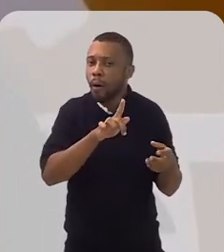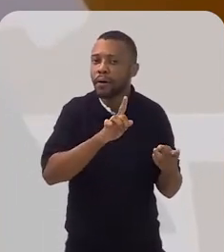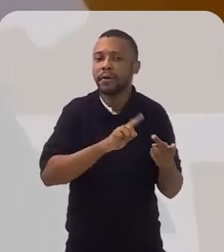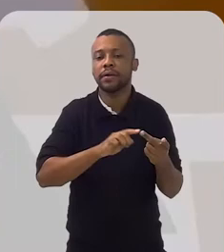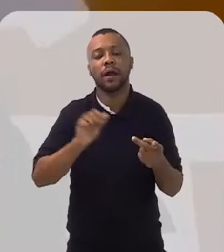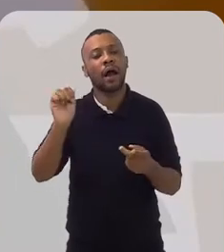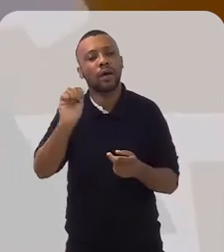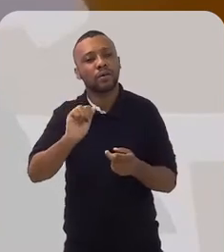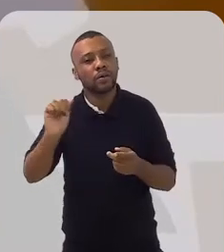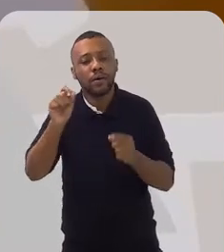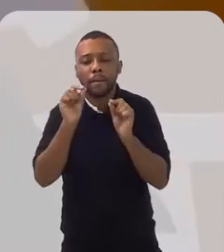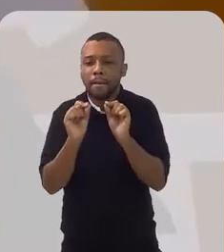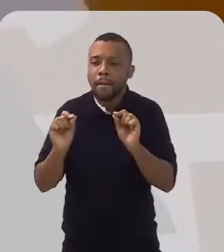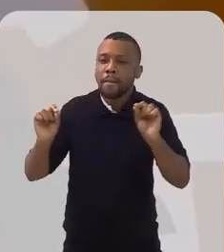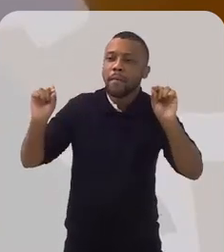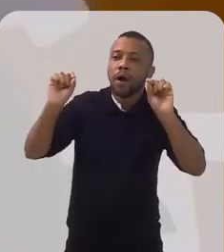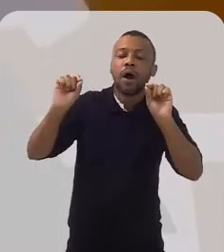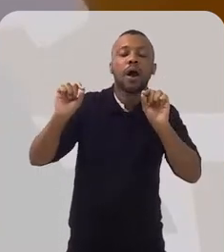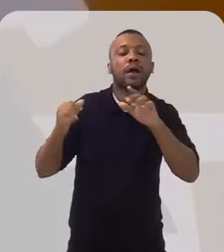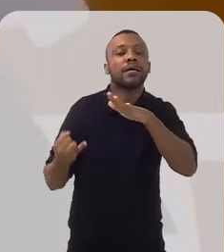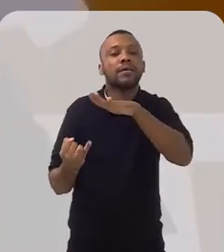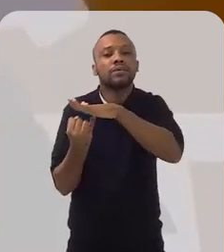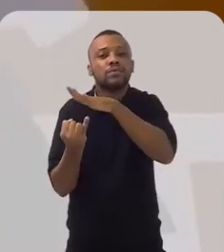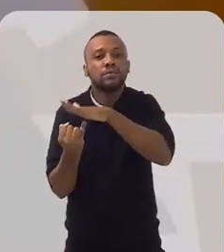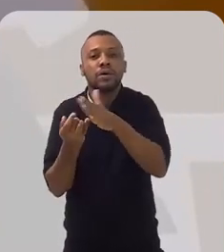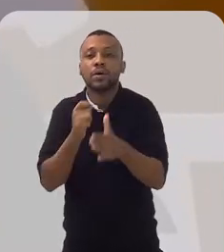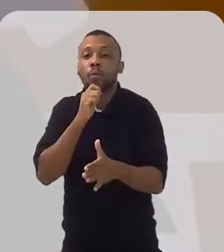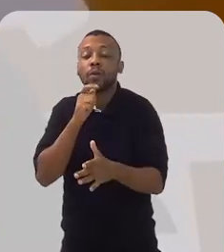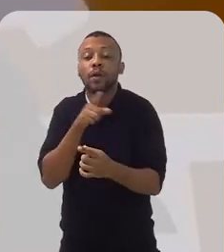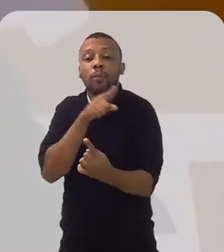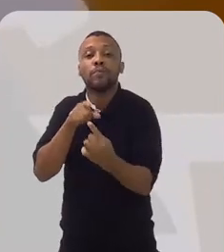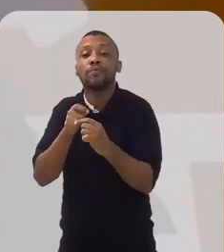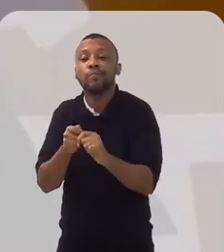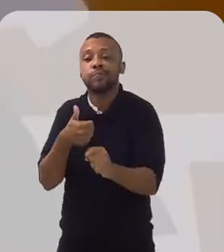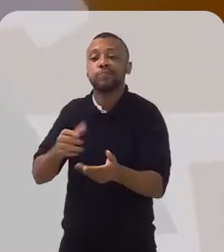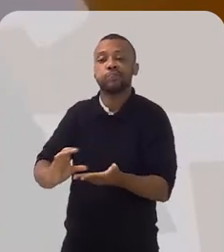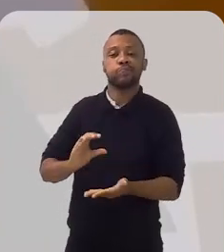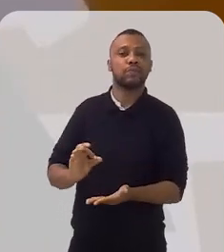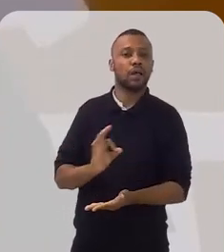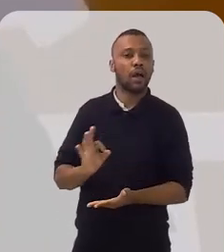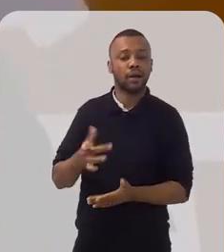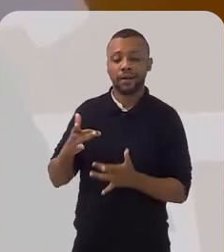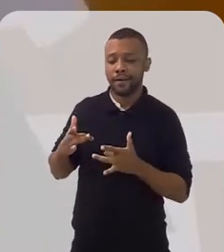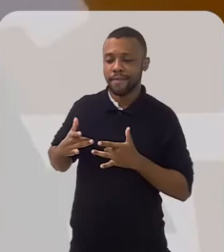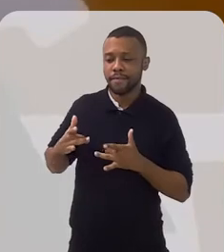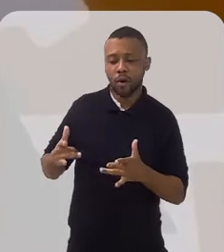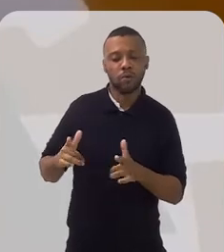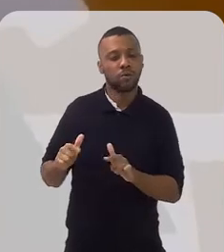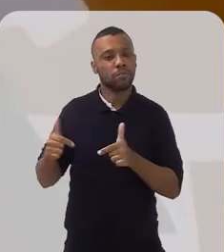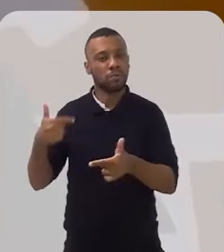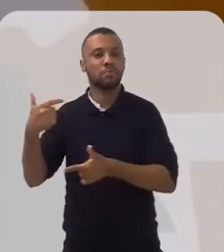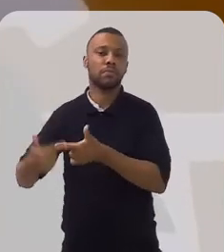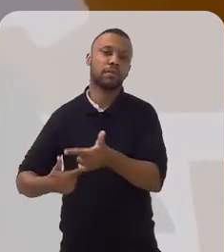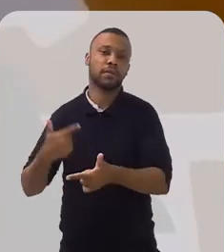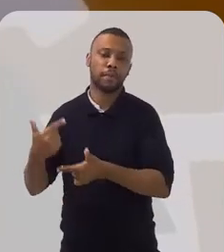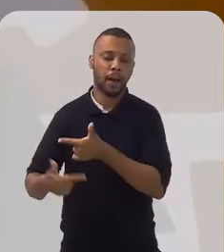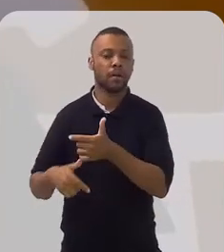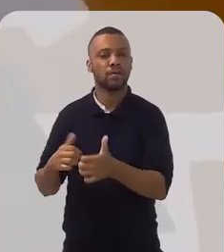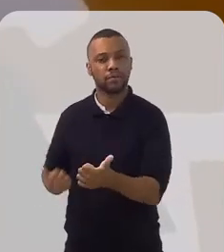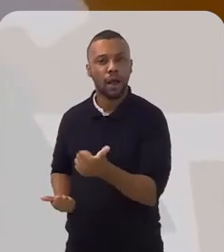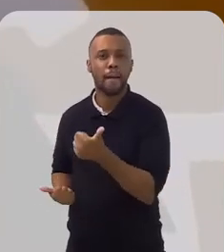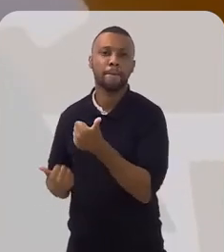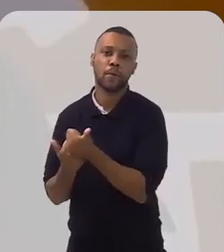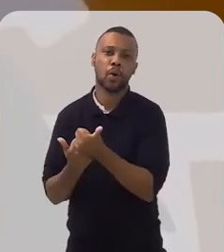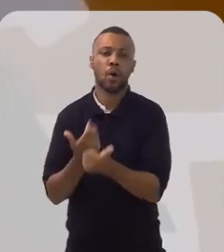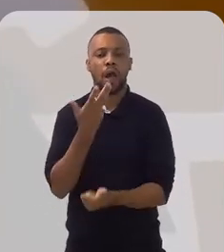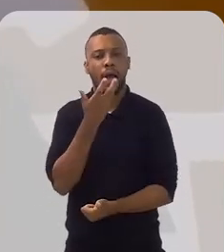E entidades sem fins lucrativos que voluntariamente, né, fazem esse trabalho de apoio